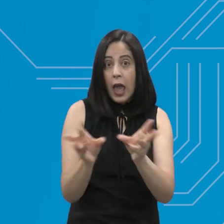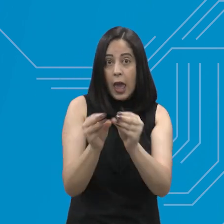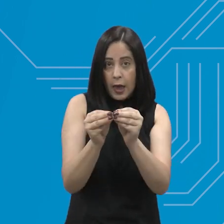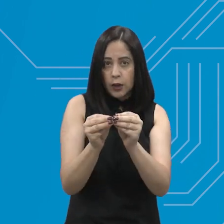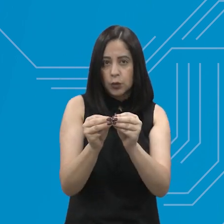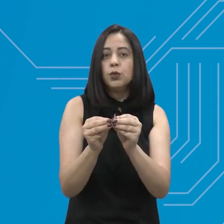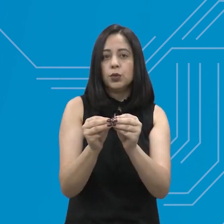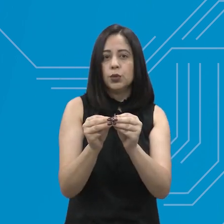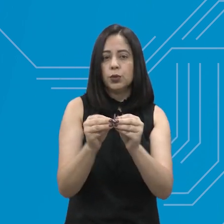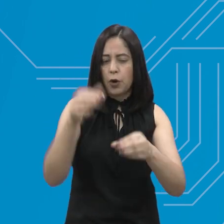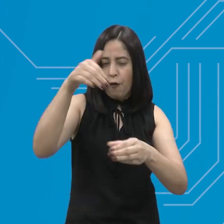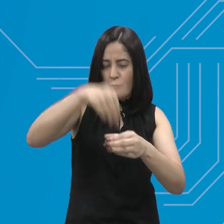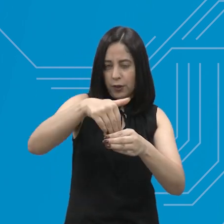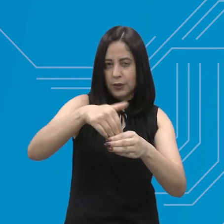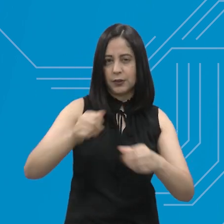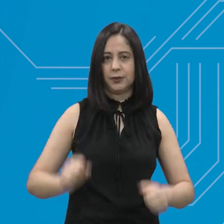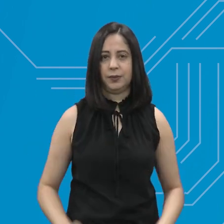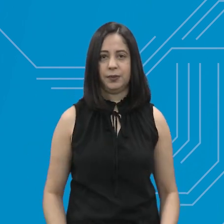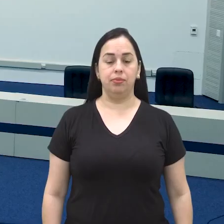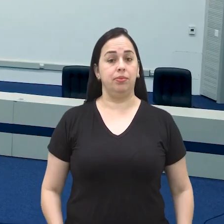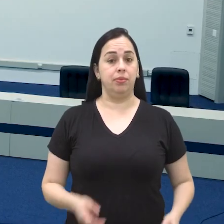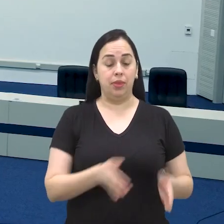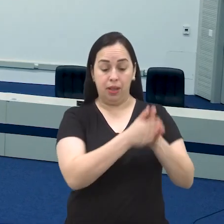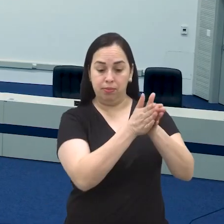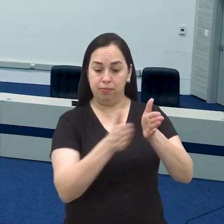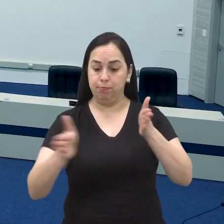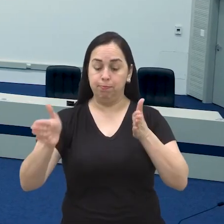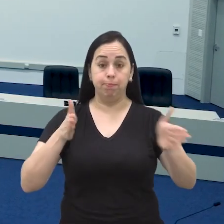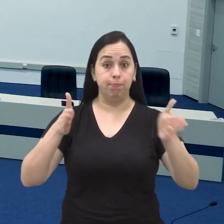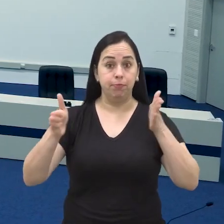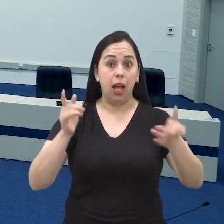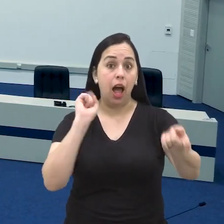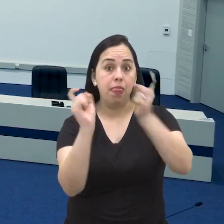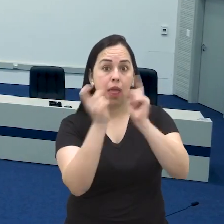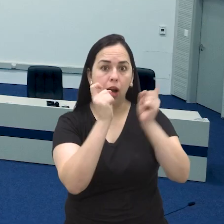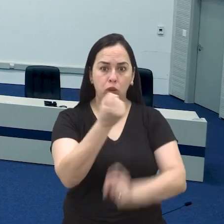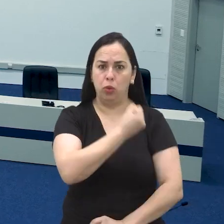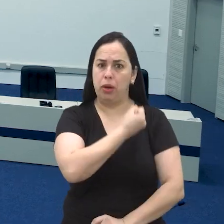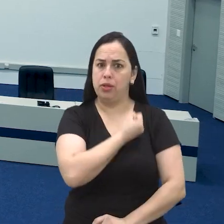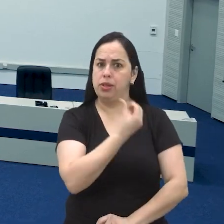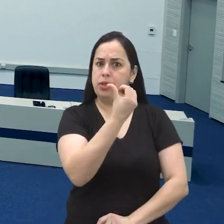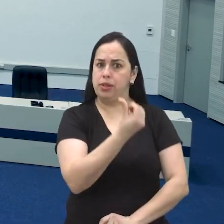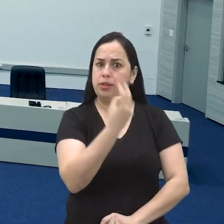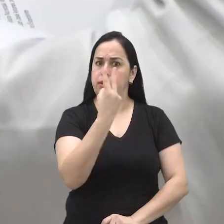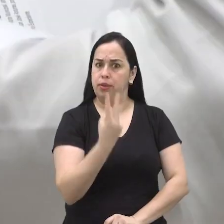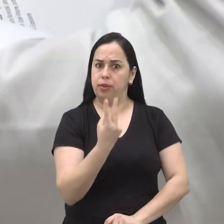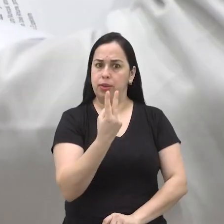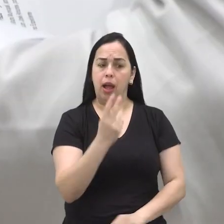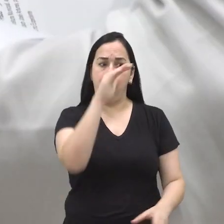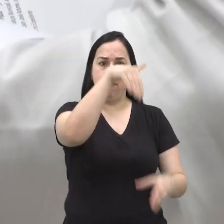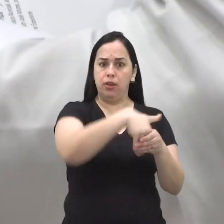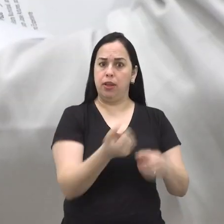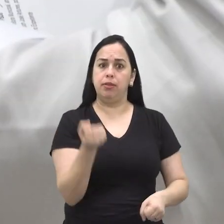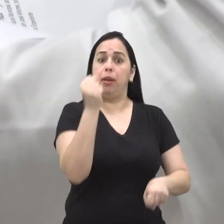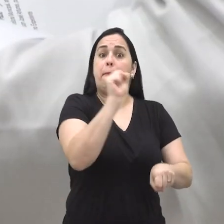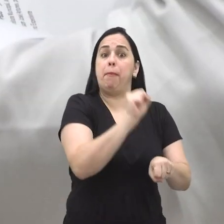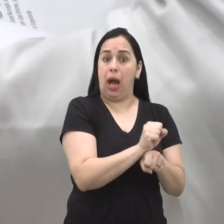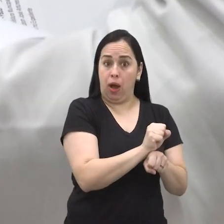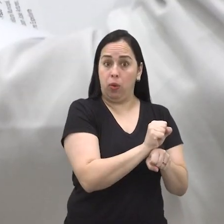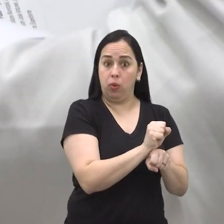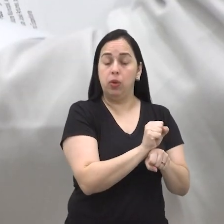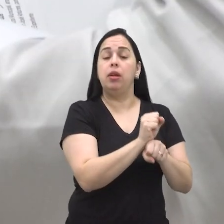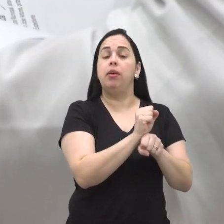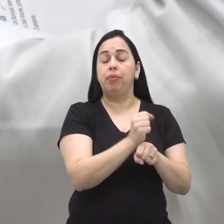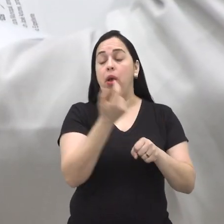um resumo dos trabalhos em plenário. A 62ª sessão do ano terminou com a pauta de votação